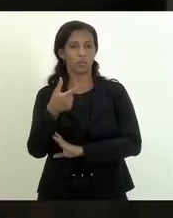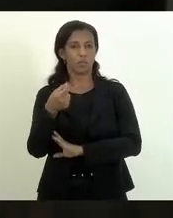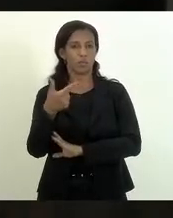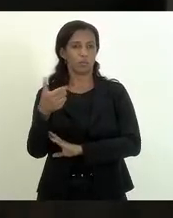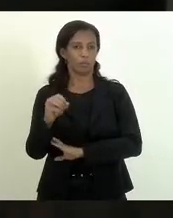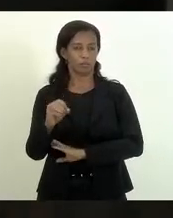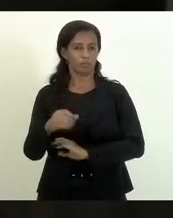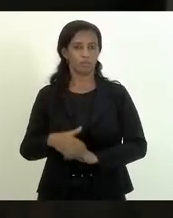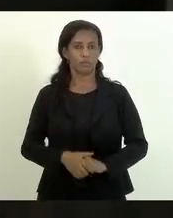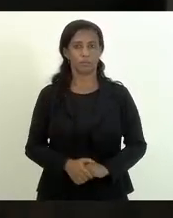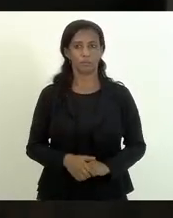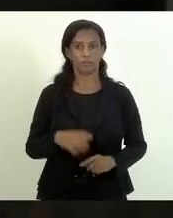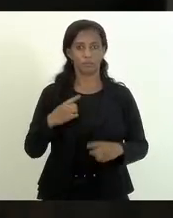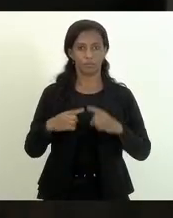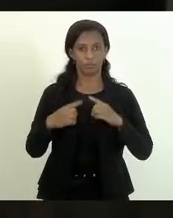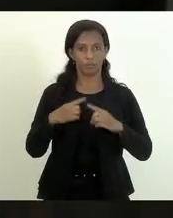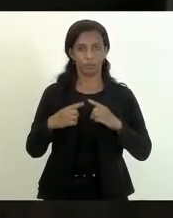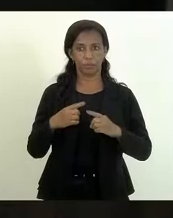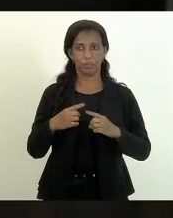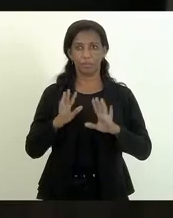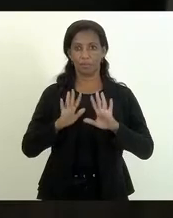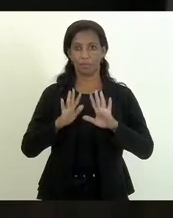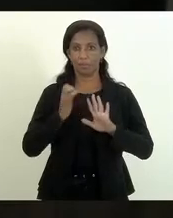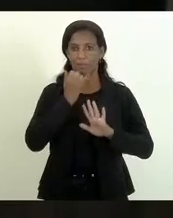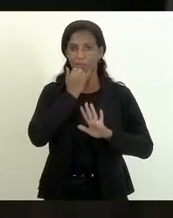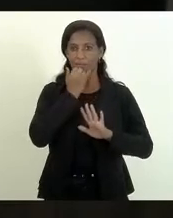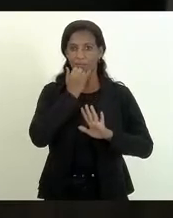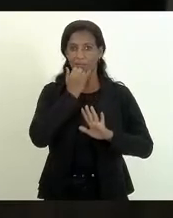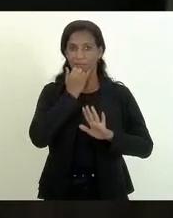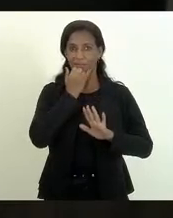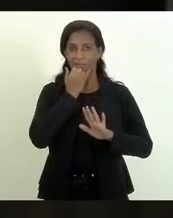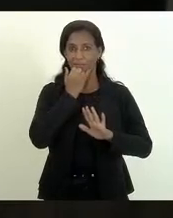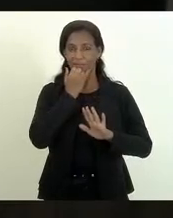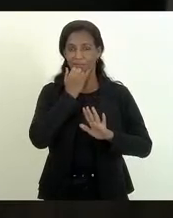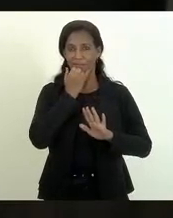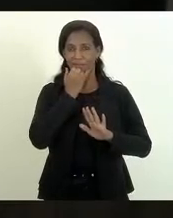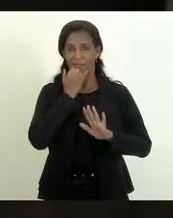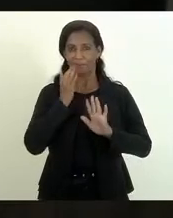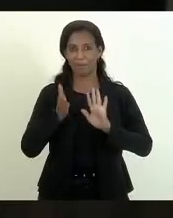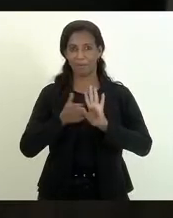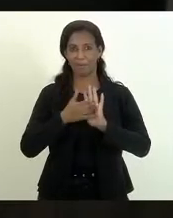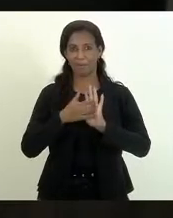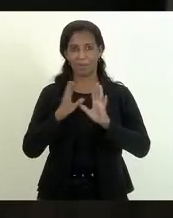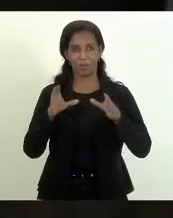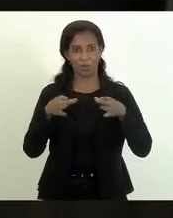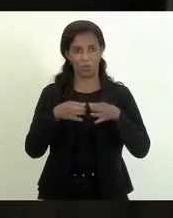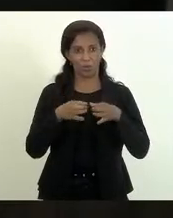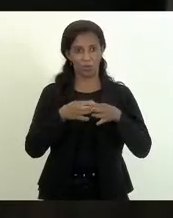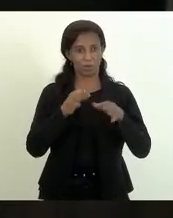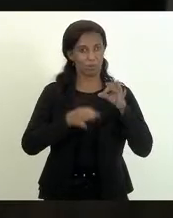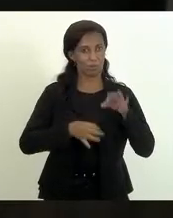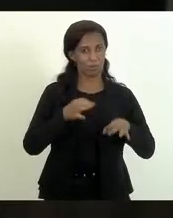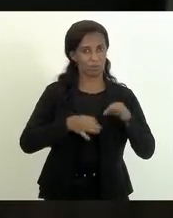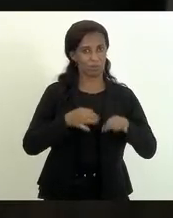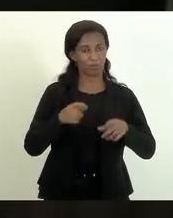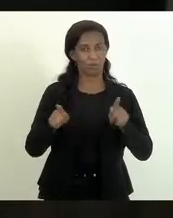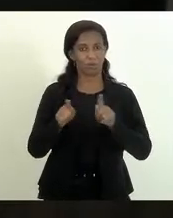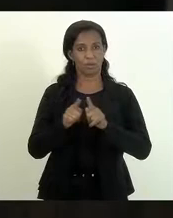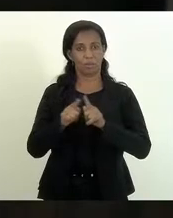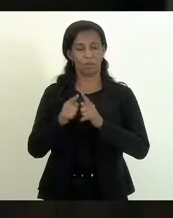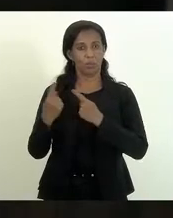2010. Em discussão. Perdão. Pendente de pareceres das comissões de Constituição e Justiça, de combate às